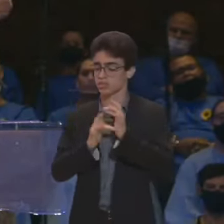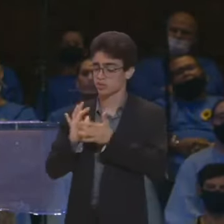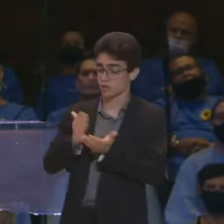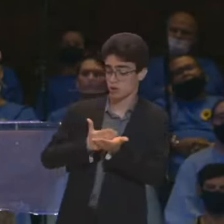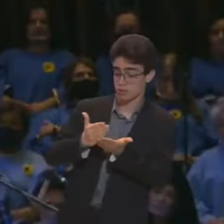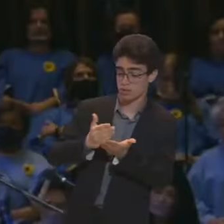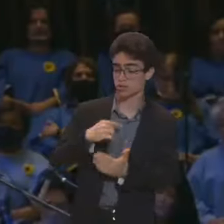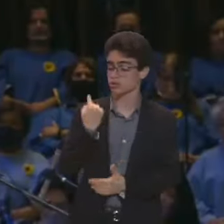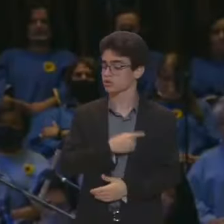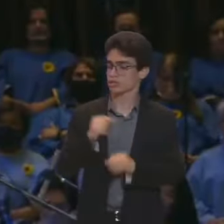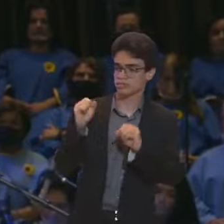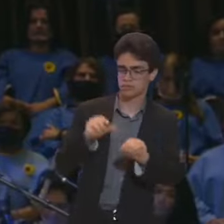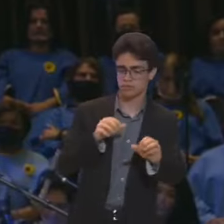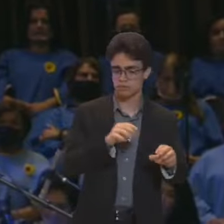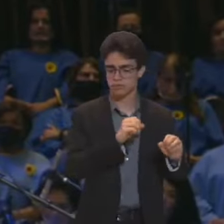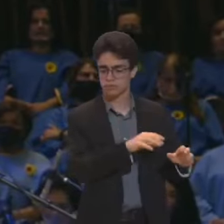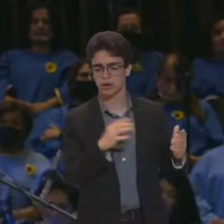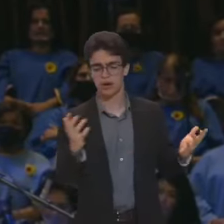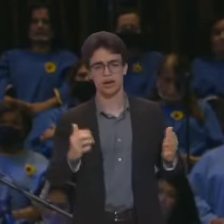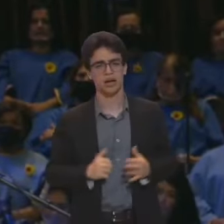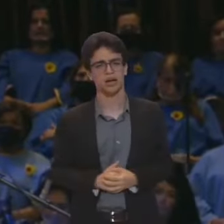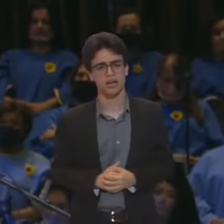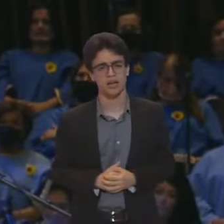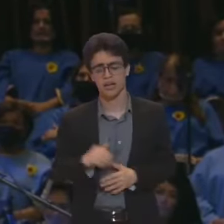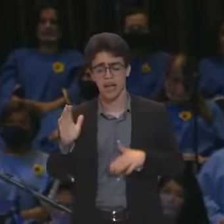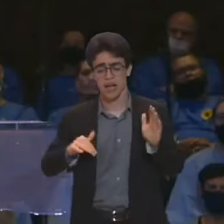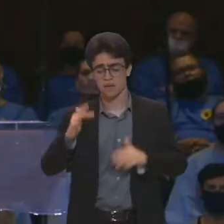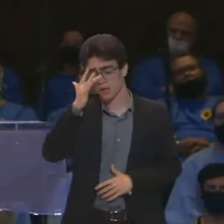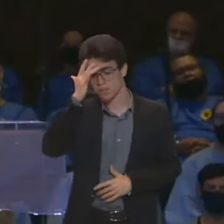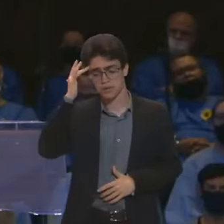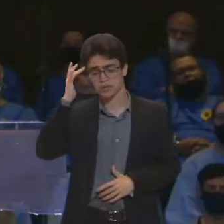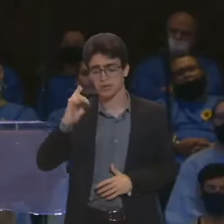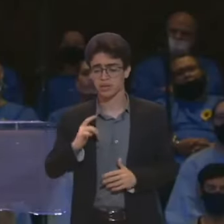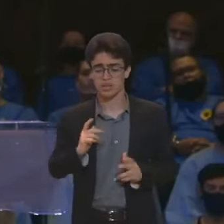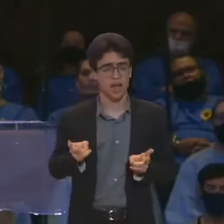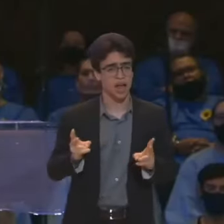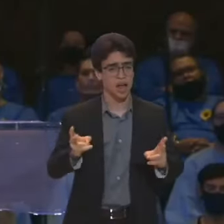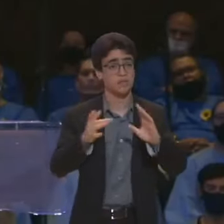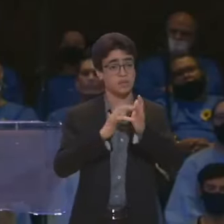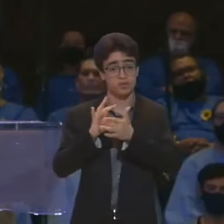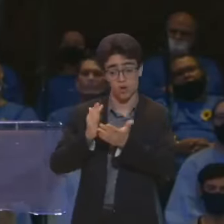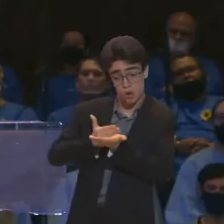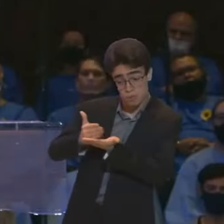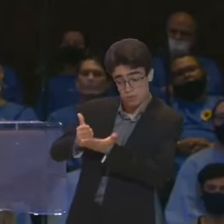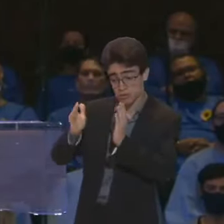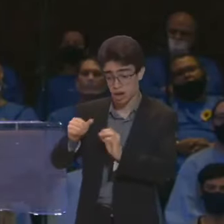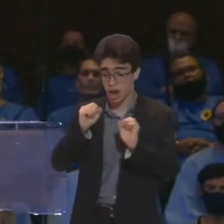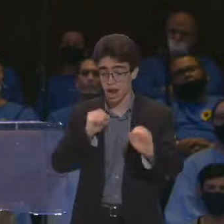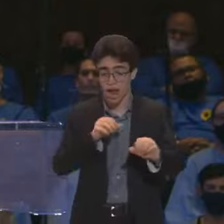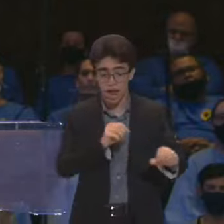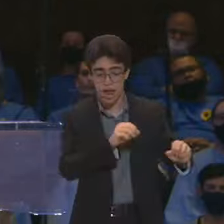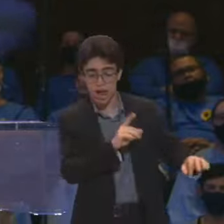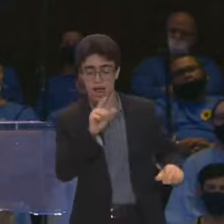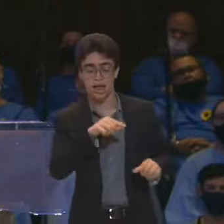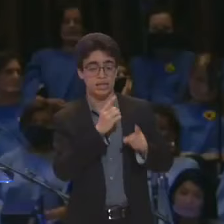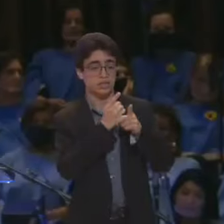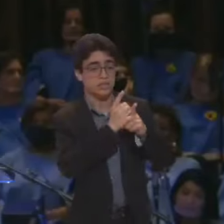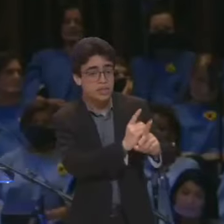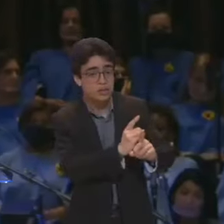a fazer e ensinar. Isso é a missão da igreja. Tem uns que continuam a obra que Jesus começou a fazer e ensinar, que é a obra de fazer